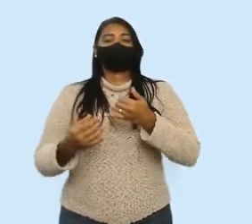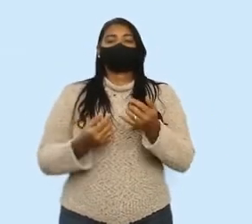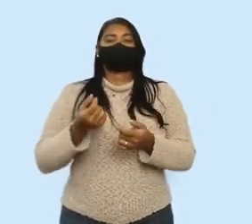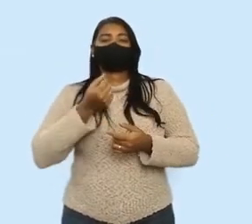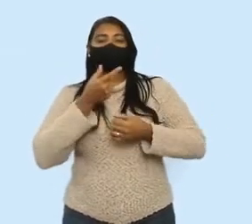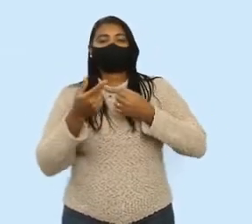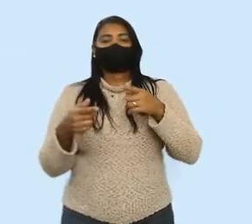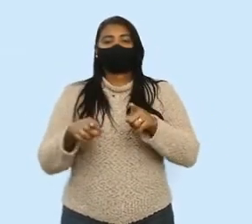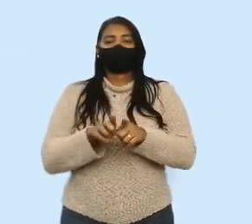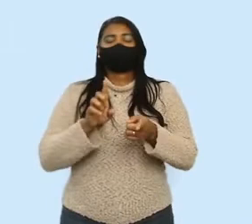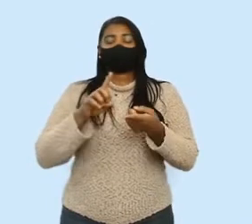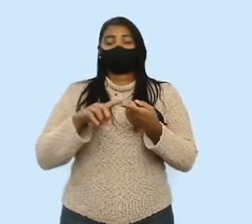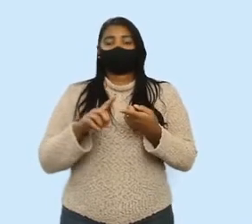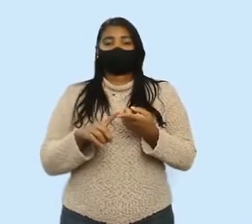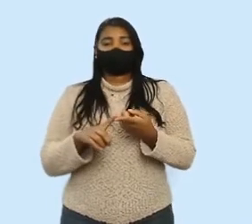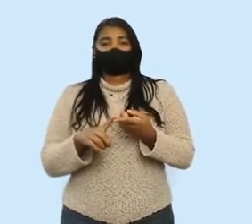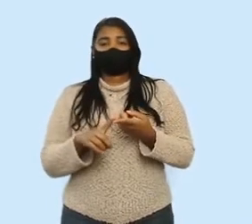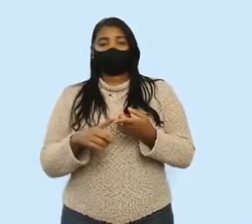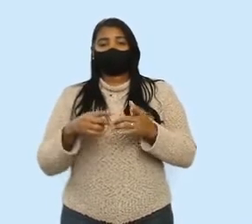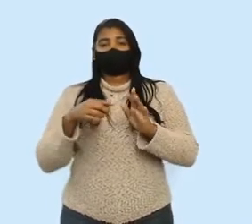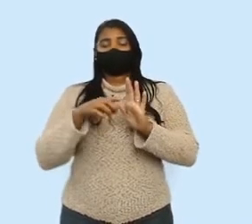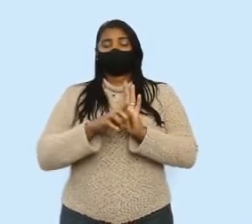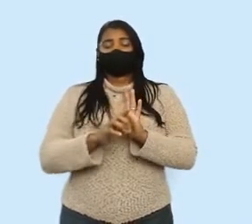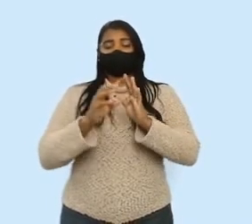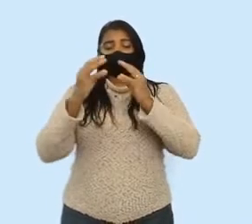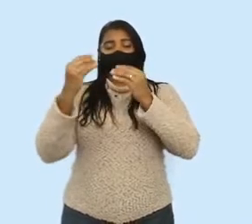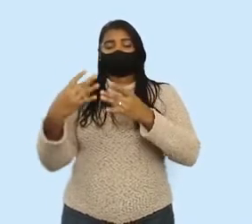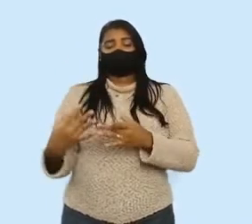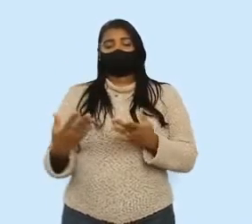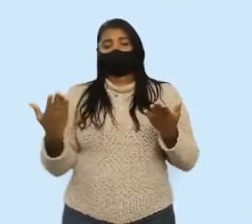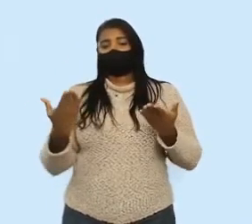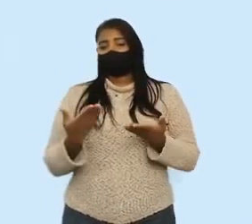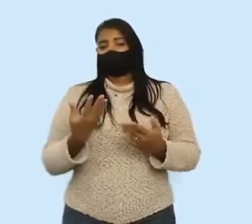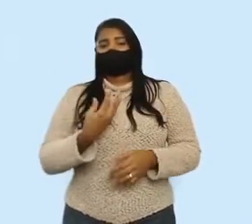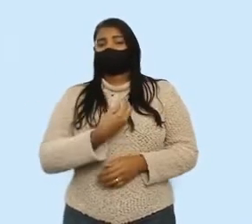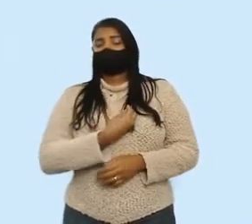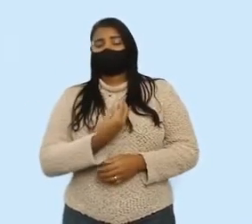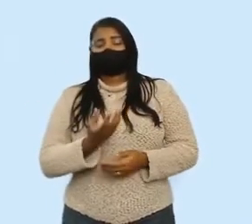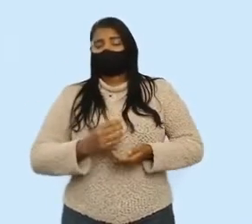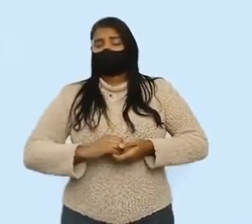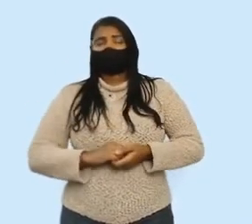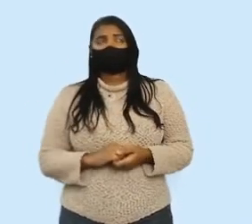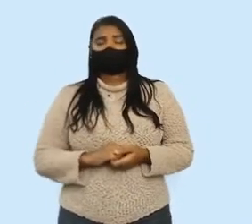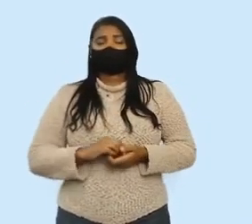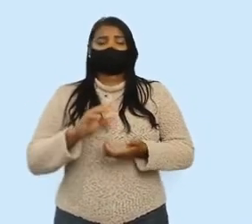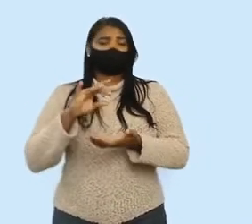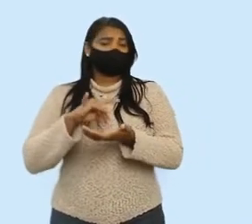malandragem, vai ser uma questão muito do momento, em que vai se